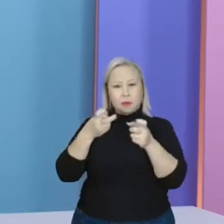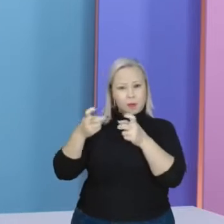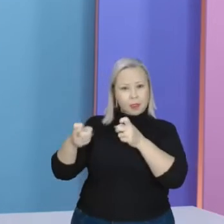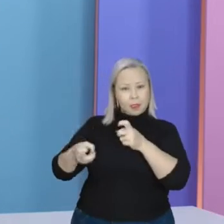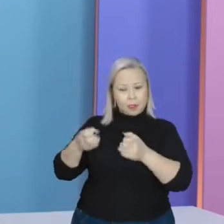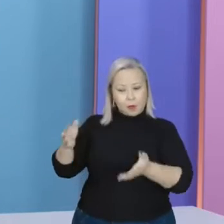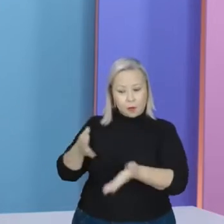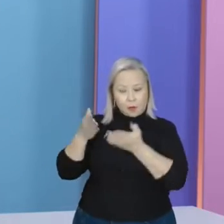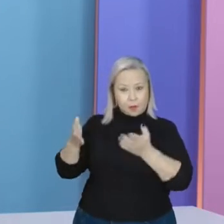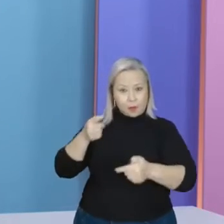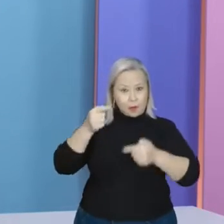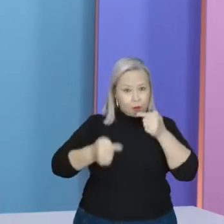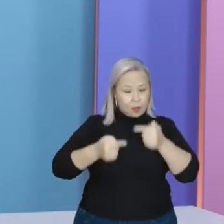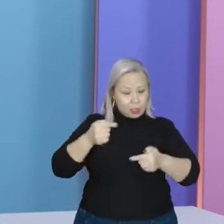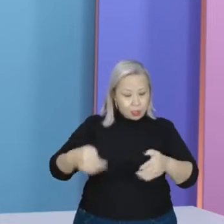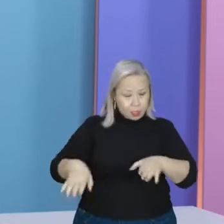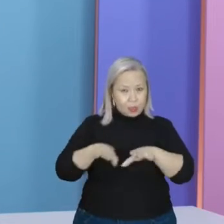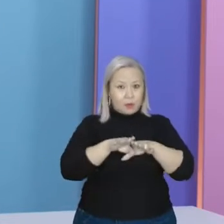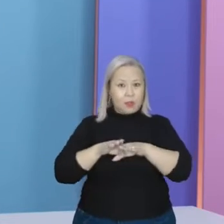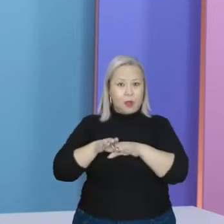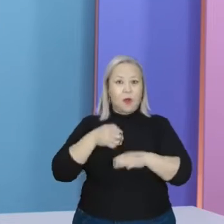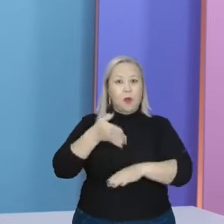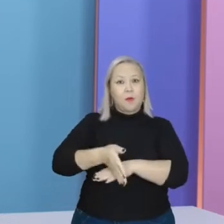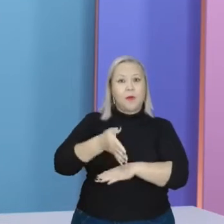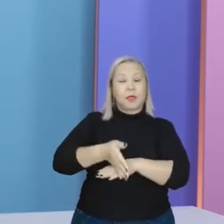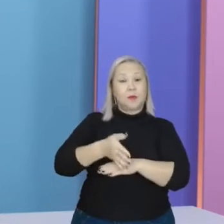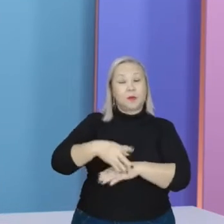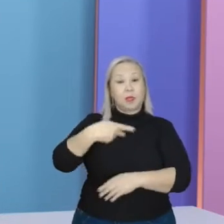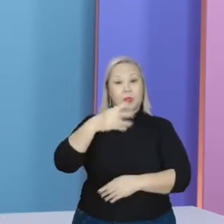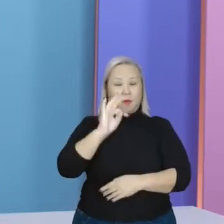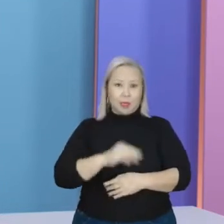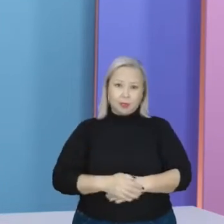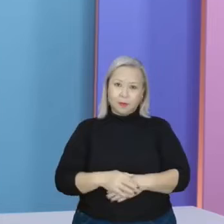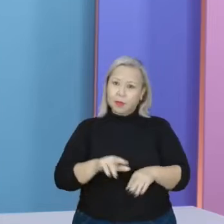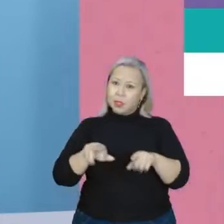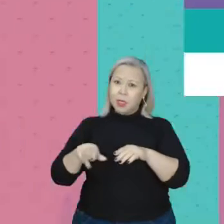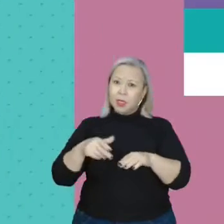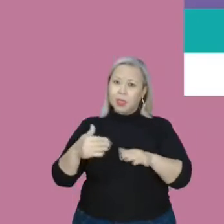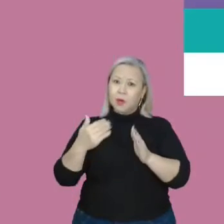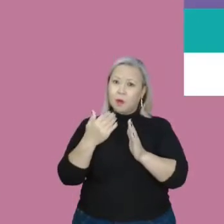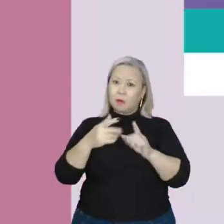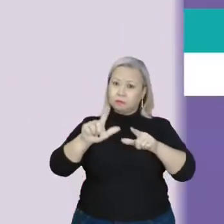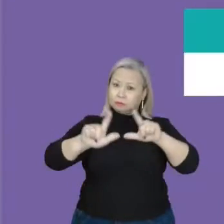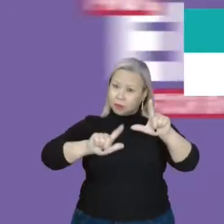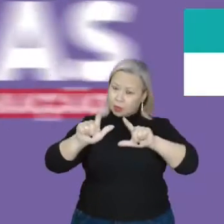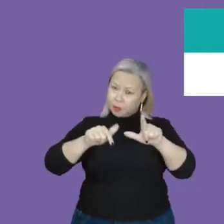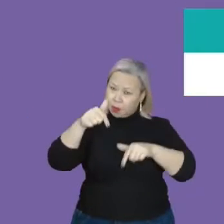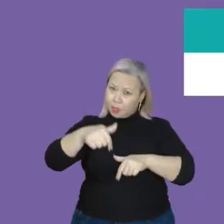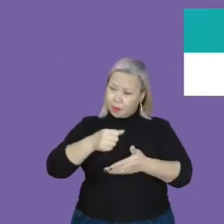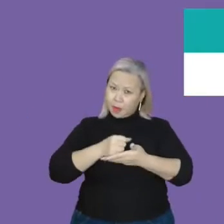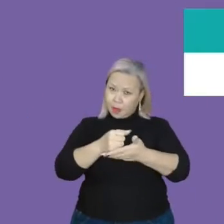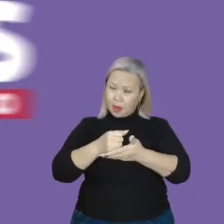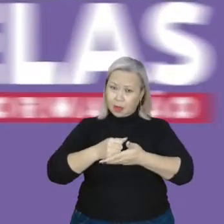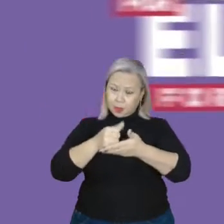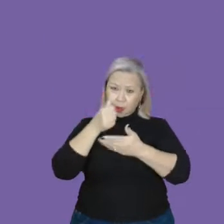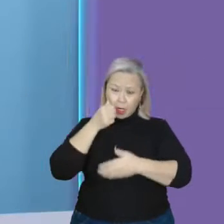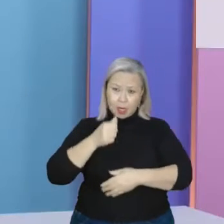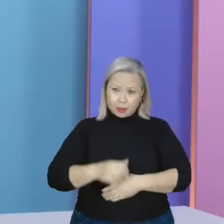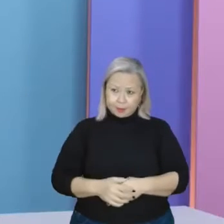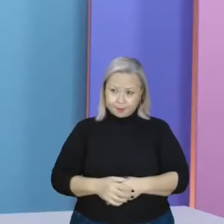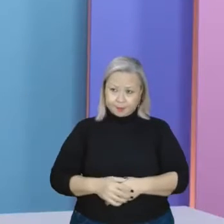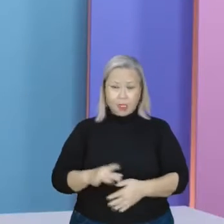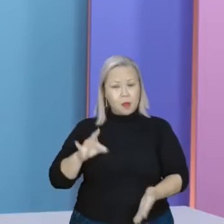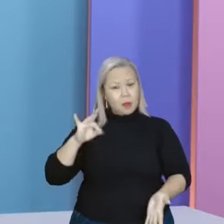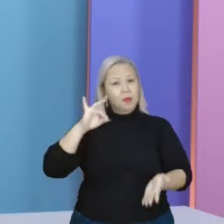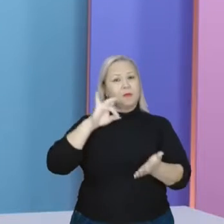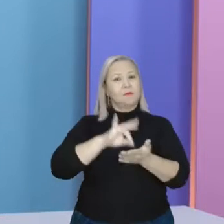de inclusão, mesmo no interior do partido, como esse programa, né? Como o programa Elas por Elas. A gente passou realmente, né, esses